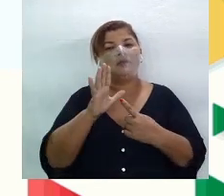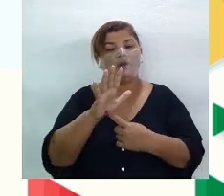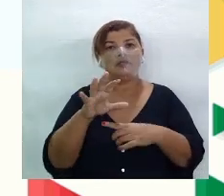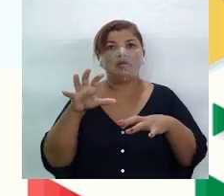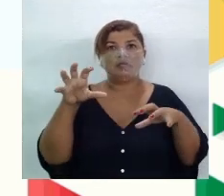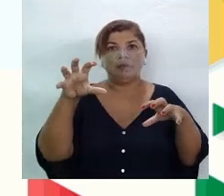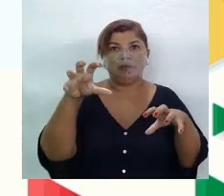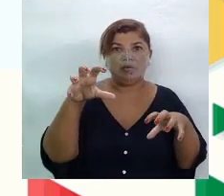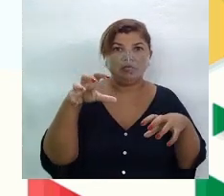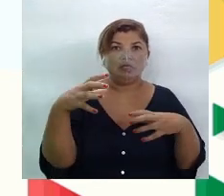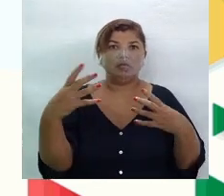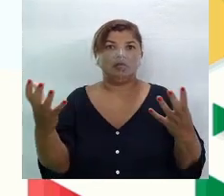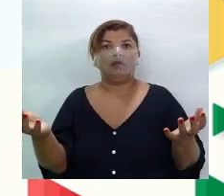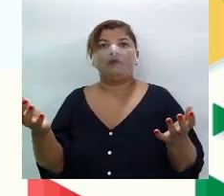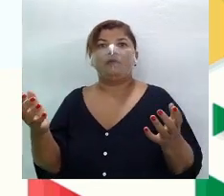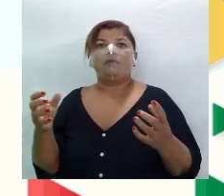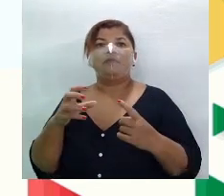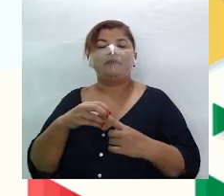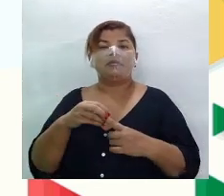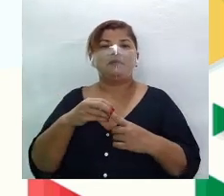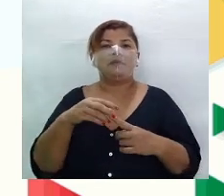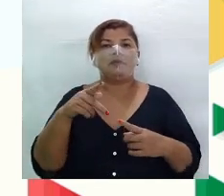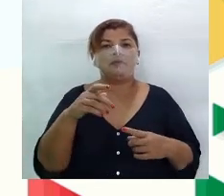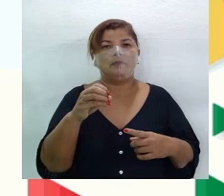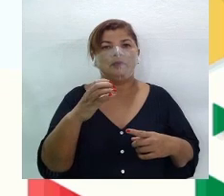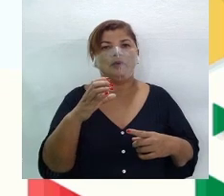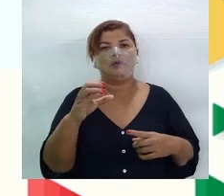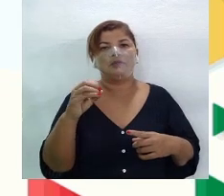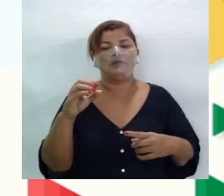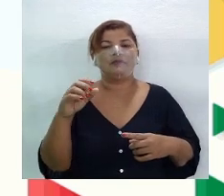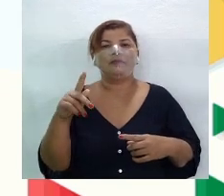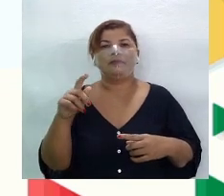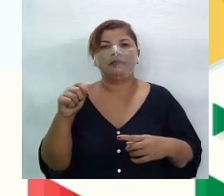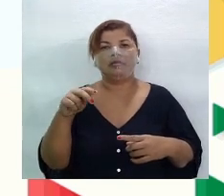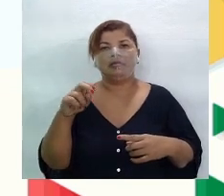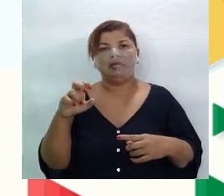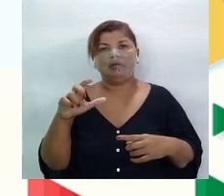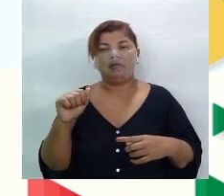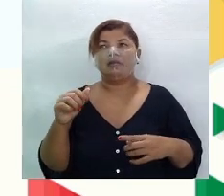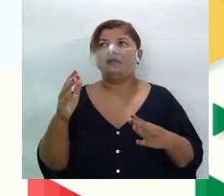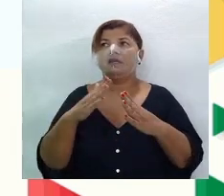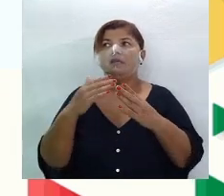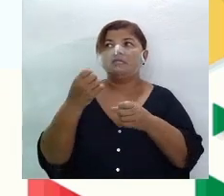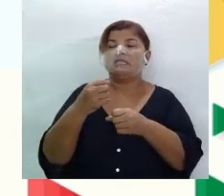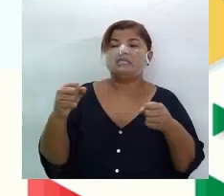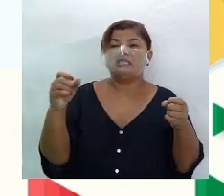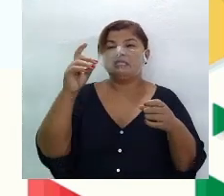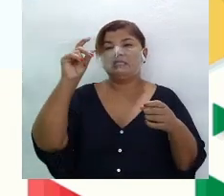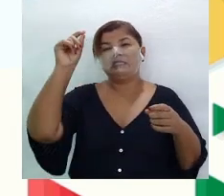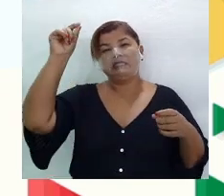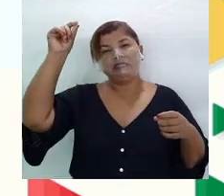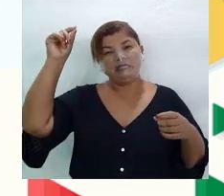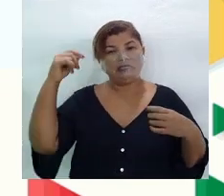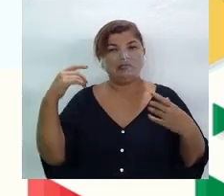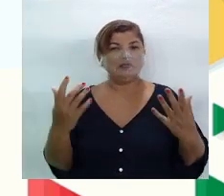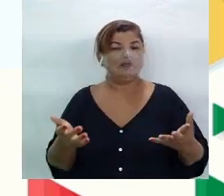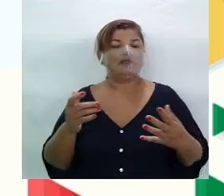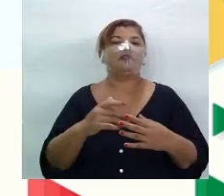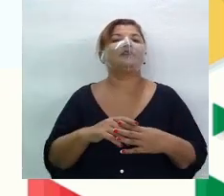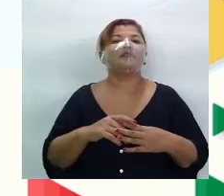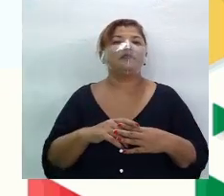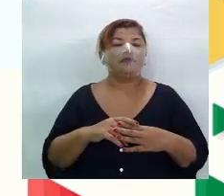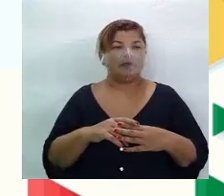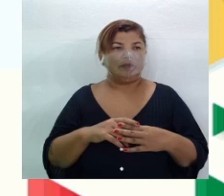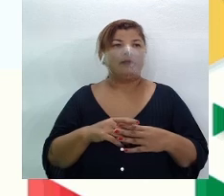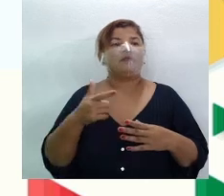Velho, principalmente o Poço da Panela. E a questão dos casarões, Isso, os casarões, as ruas. Sem dúvida. E algo também que chama bem a atenção,